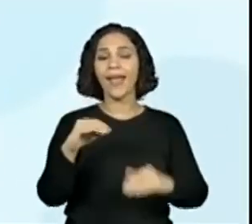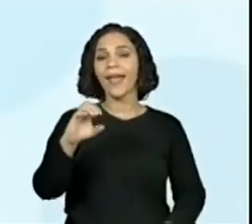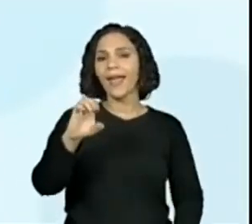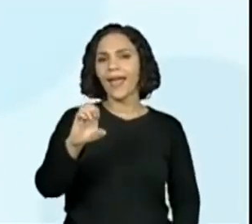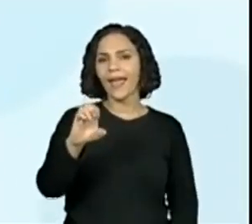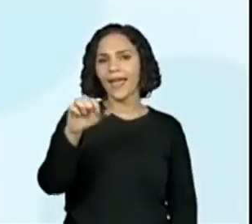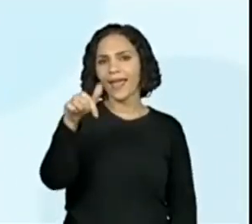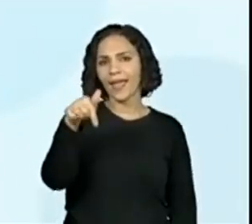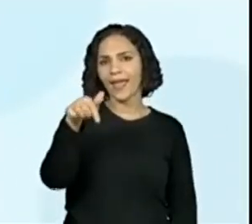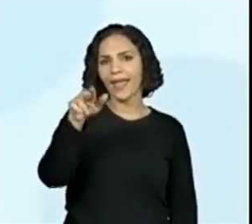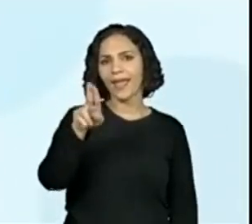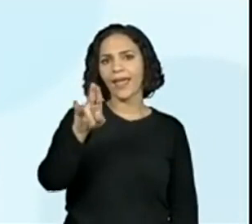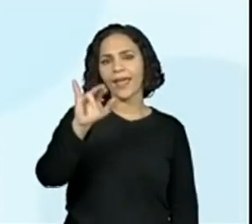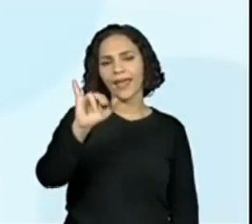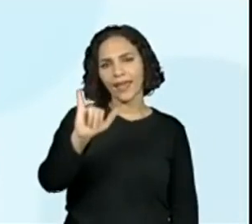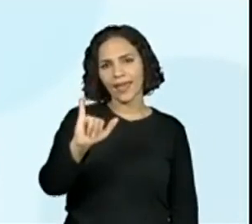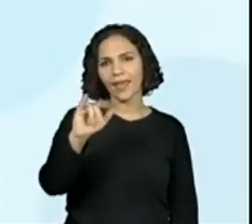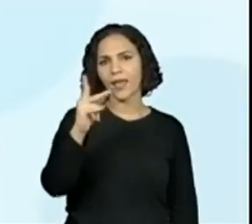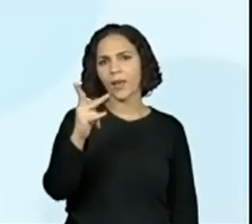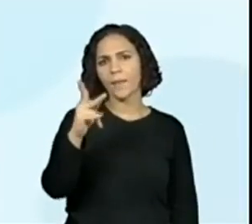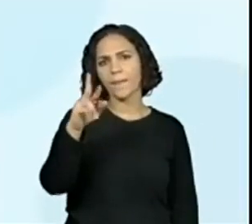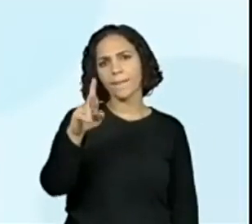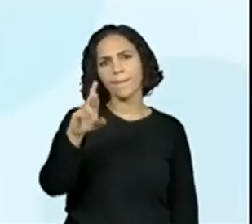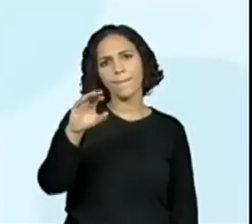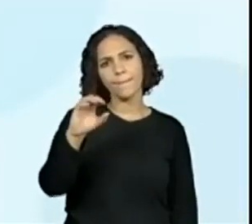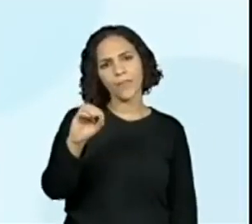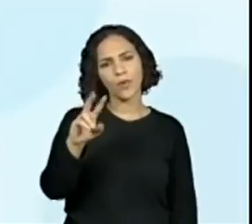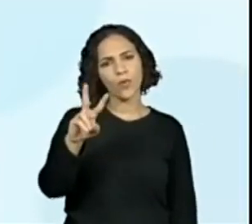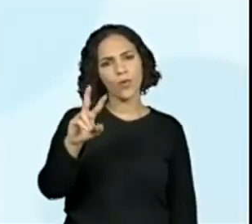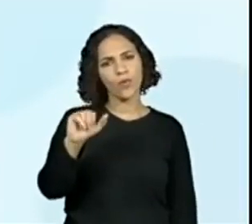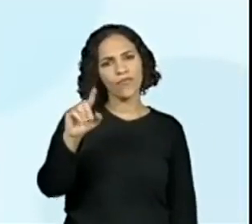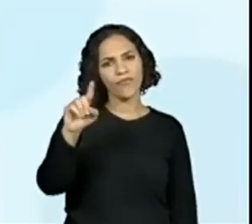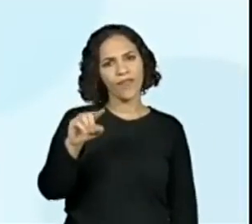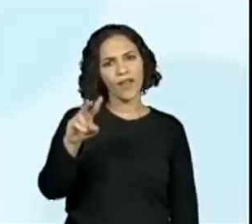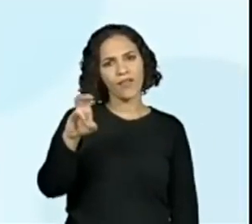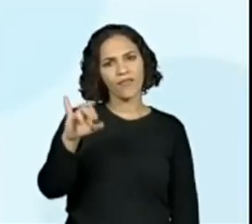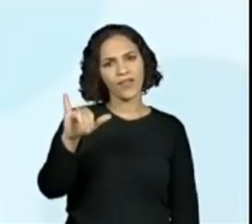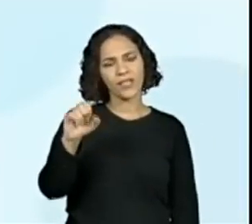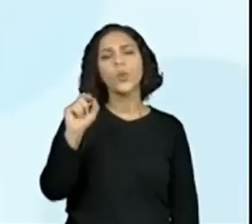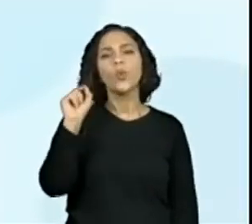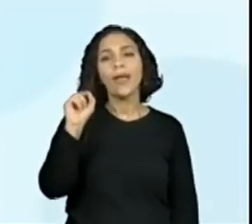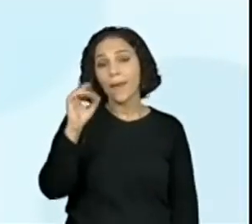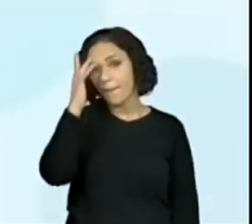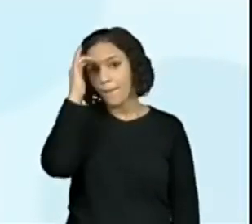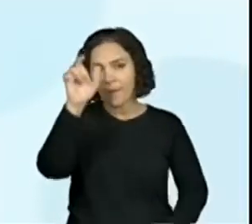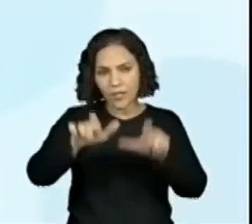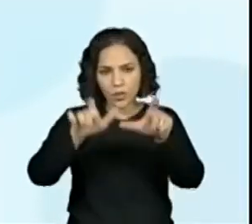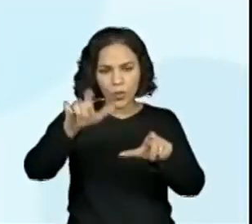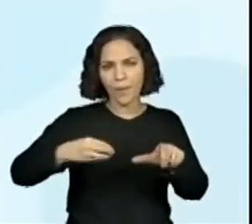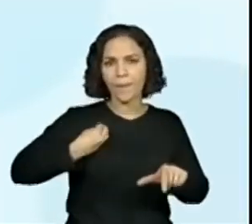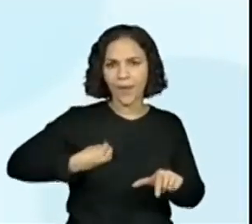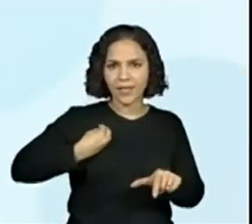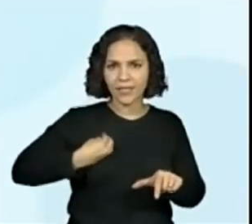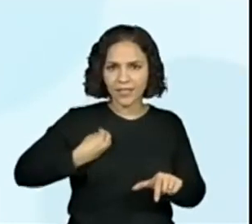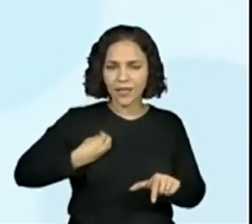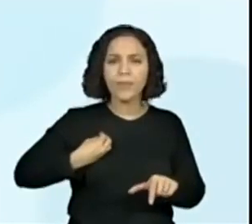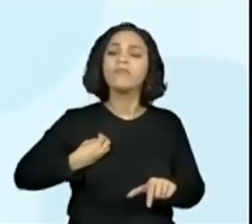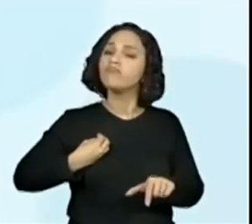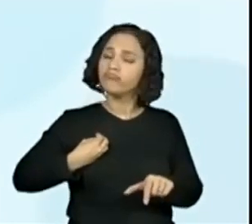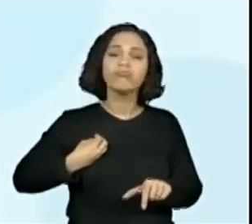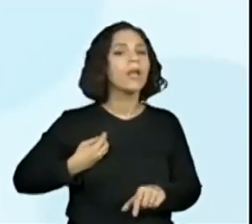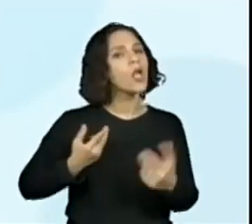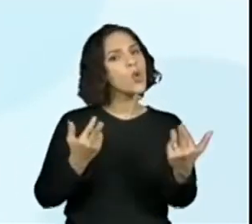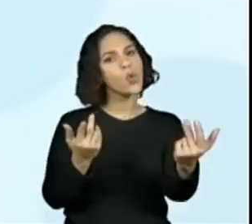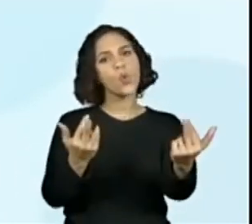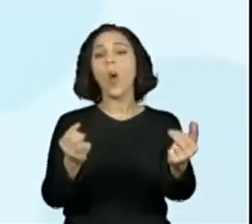ué Professor o que isso quer dizer quer dizer que temos chances iguais Ok em decisões que se utilizam